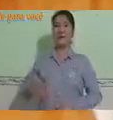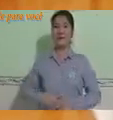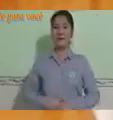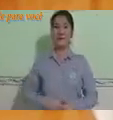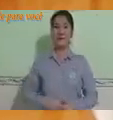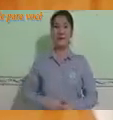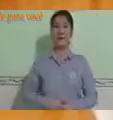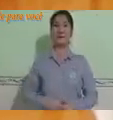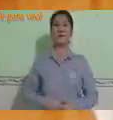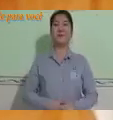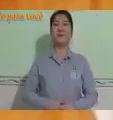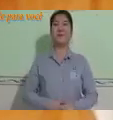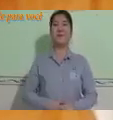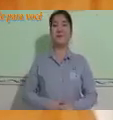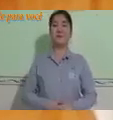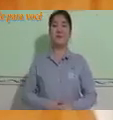e margarinas.